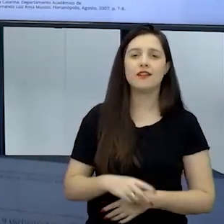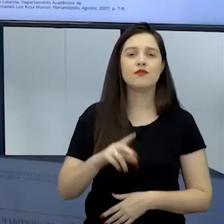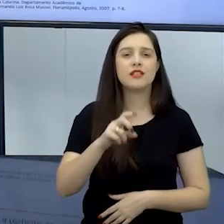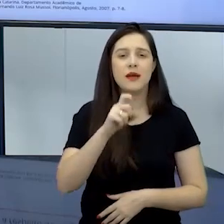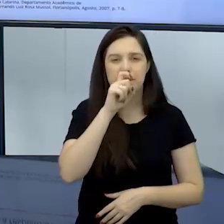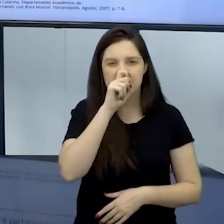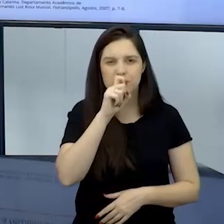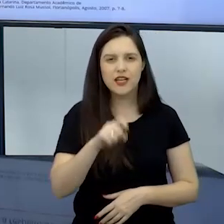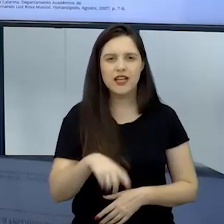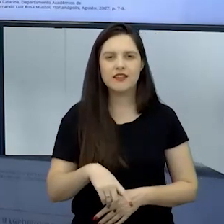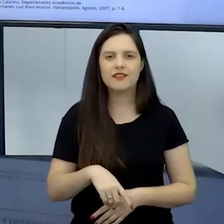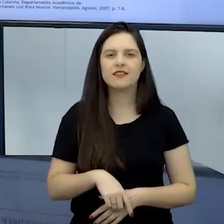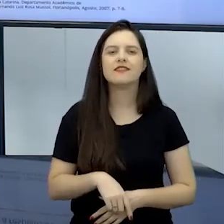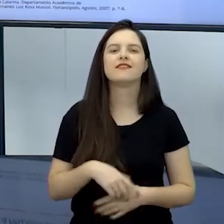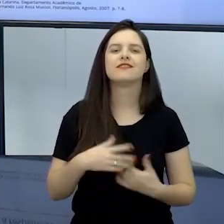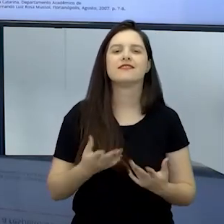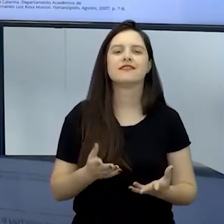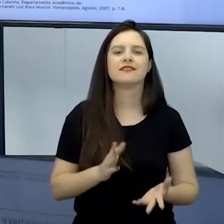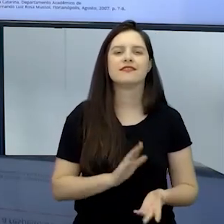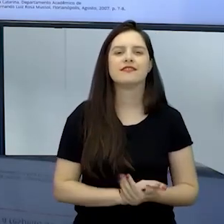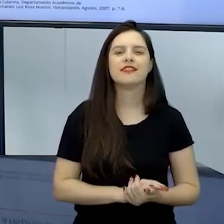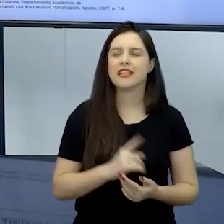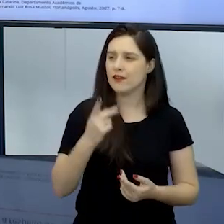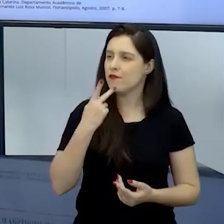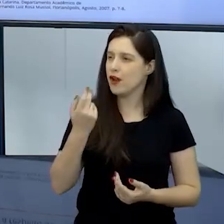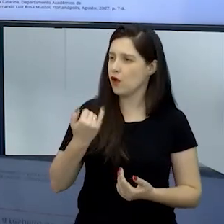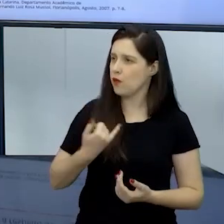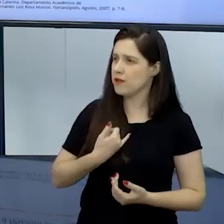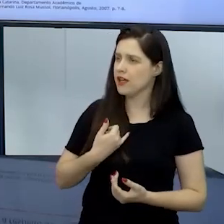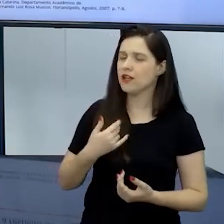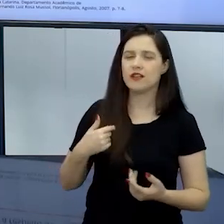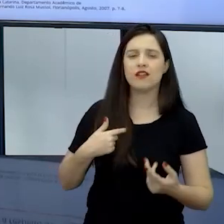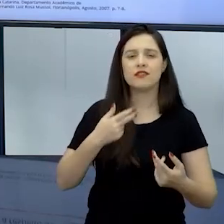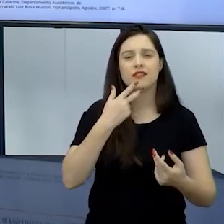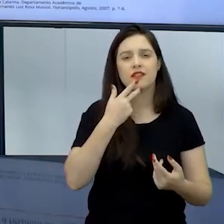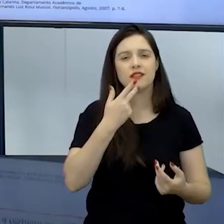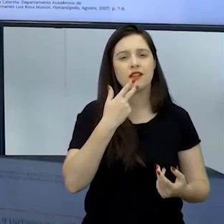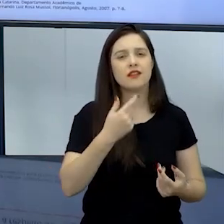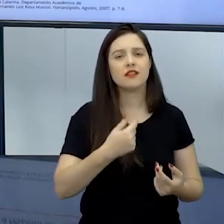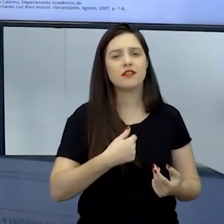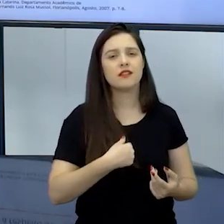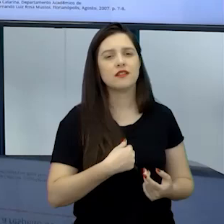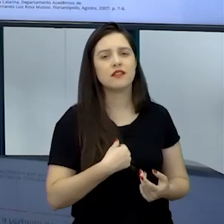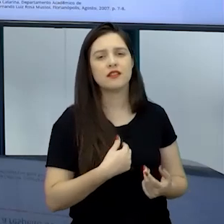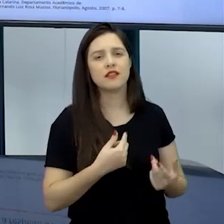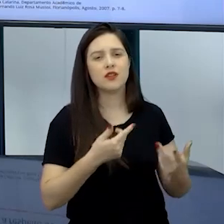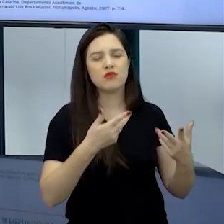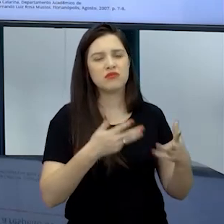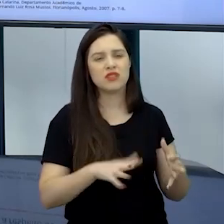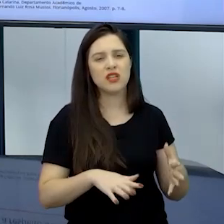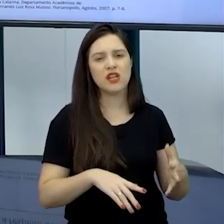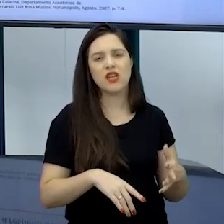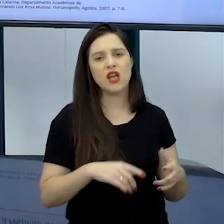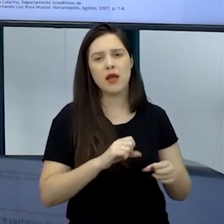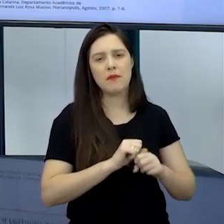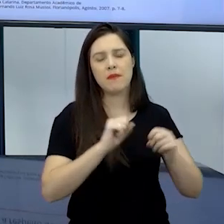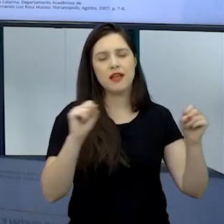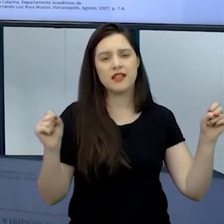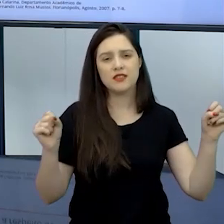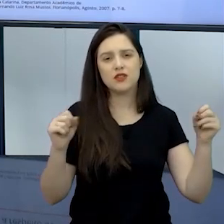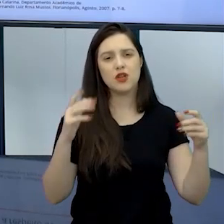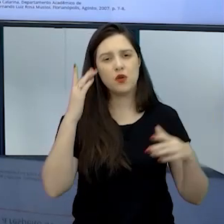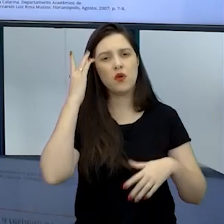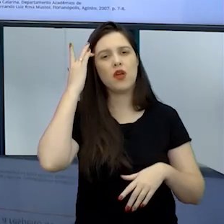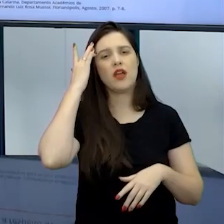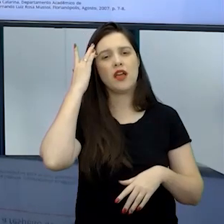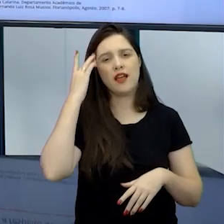bruxaria. Você tava comendo? Não tava comendo não. Tava almoçando? É que esse imã aí seu aí, eu acho que